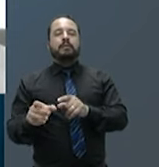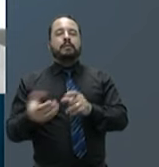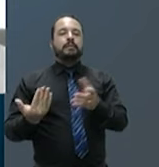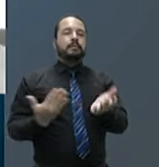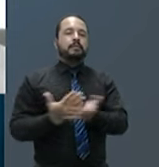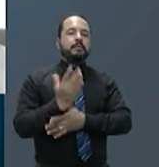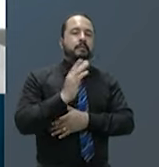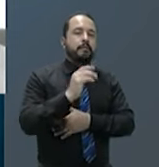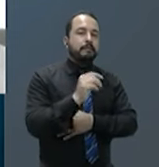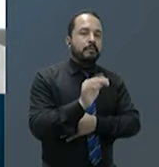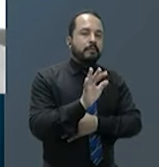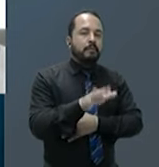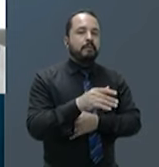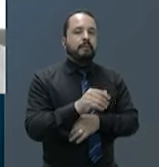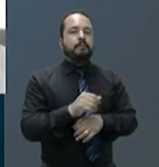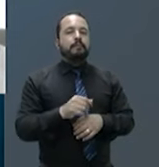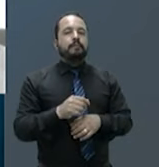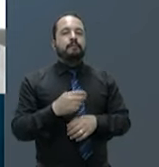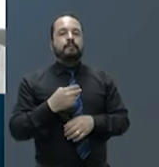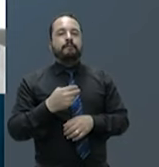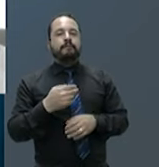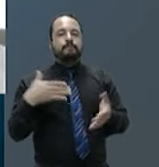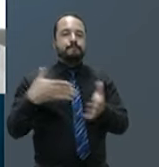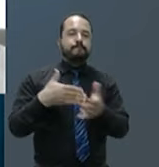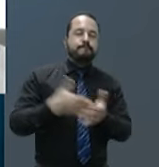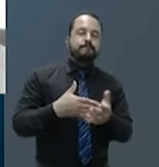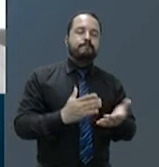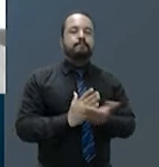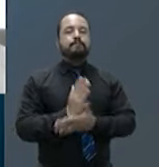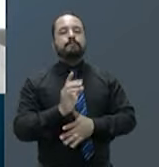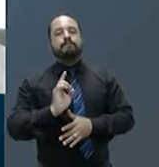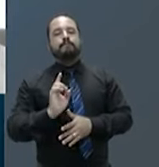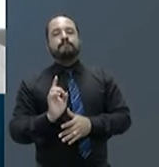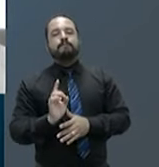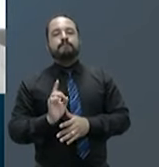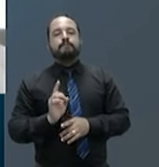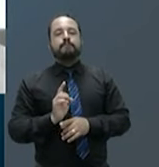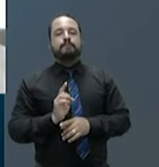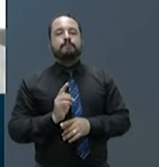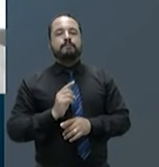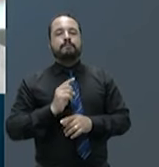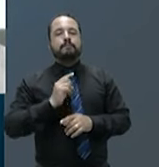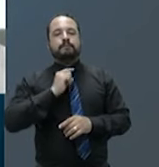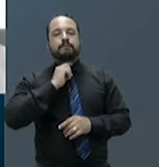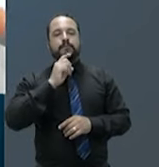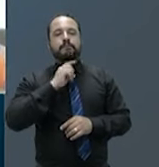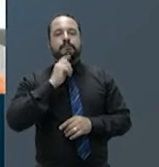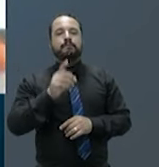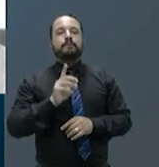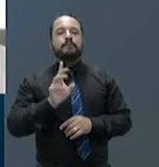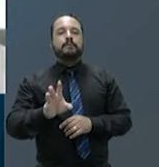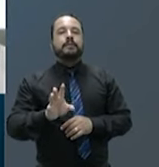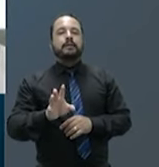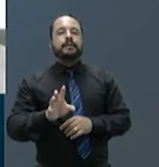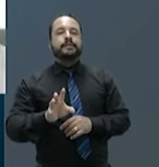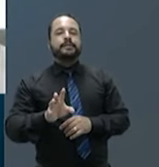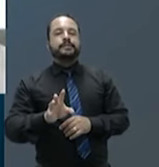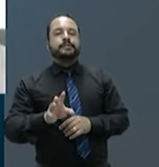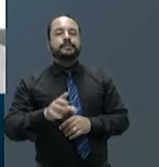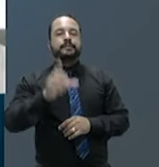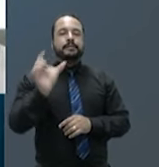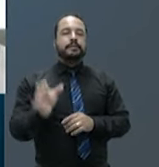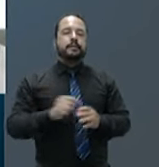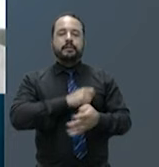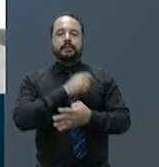qual seja a circunstância de que a dívida reconhecida nessa sentença que se busca